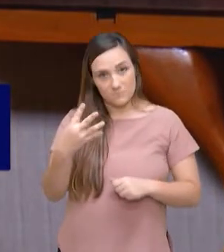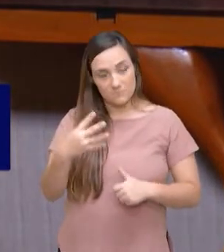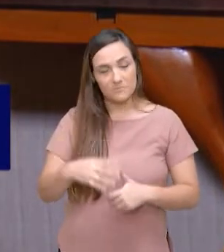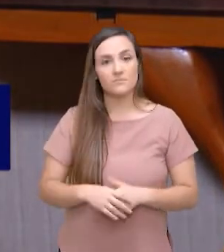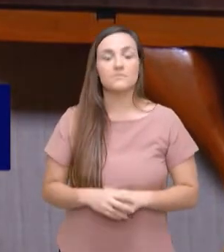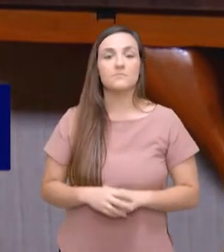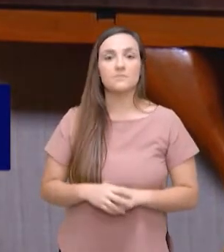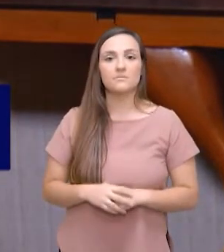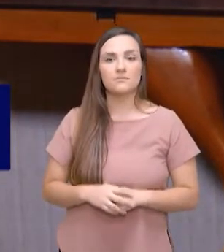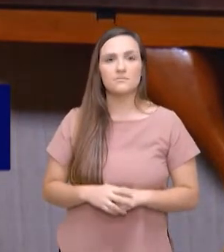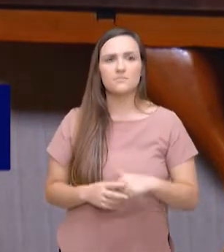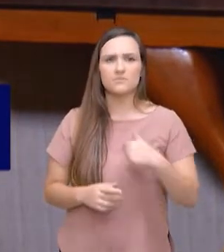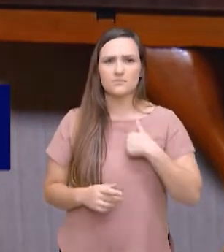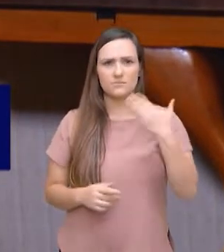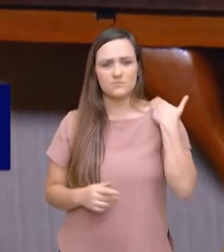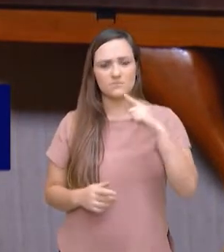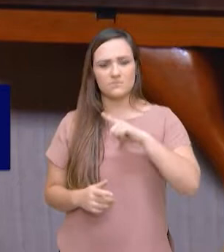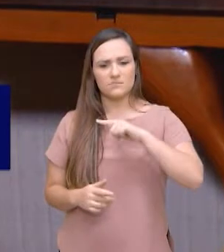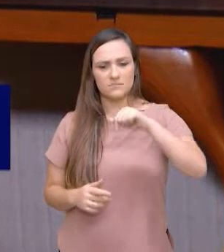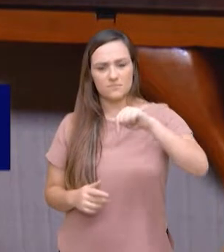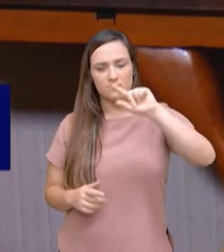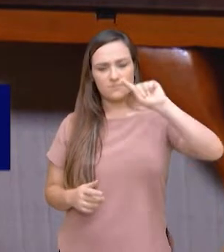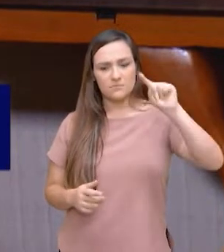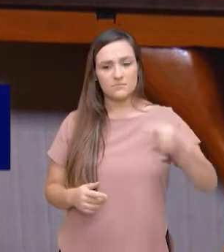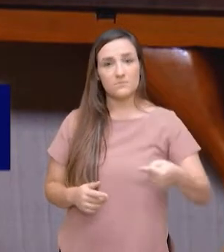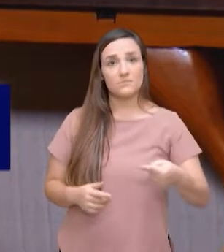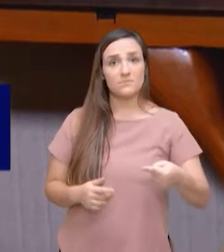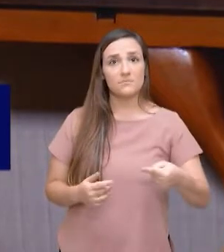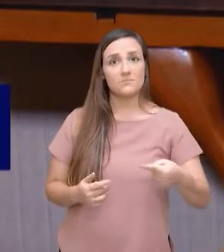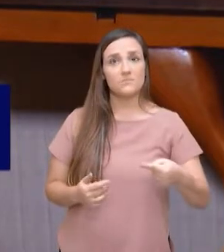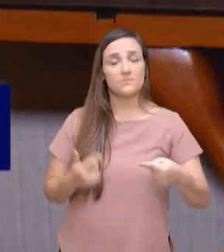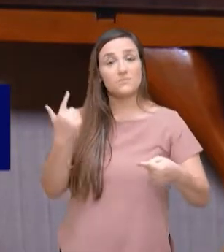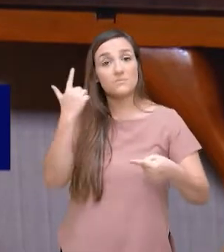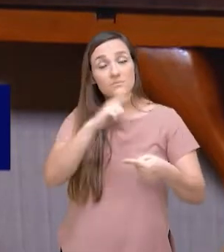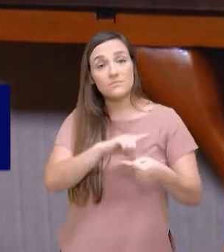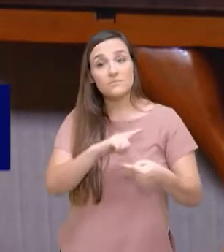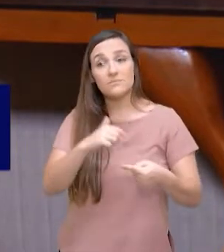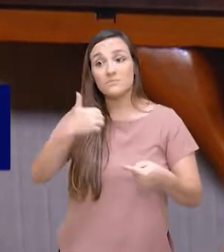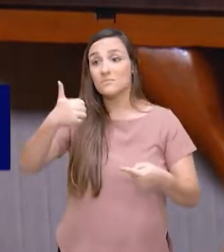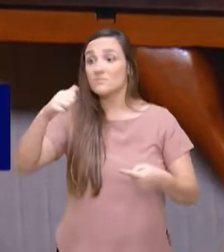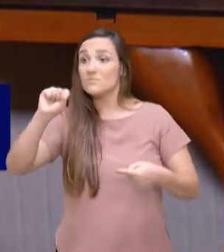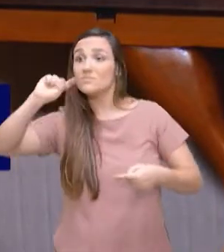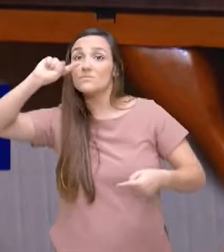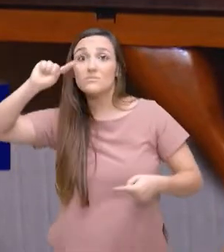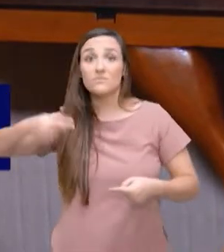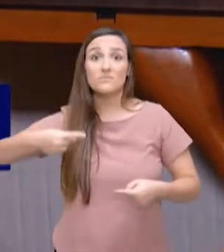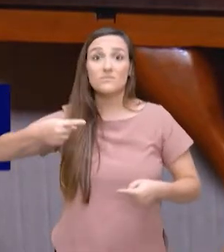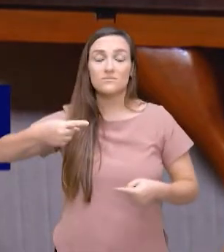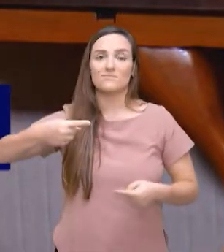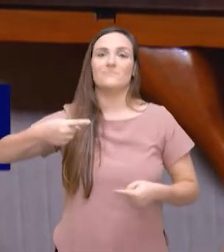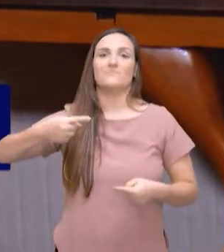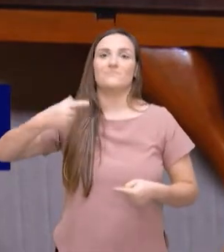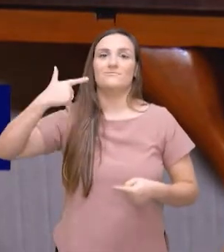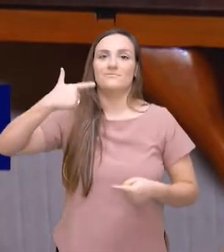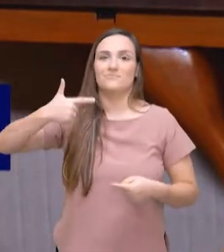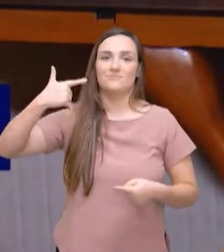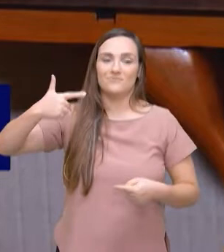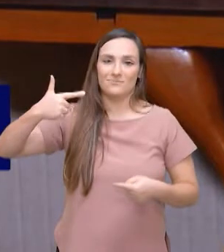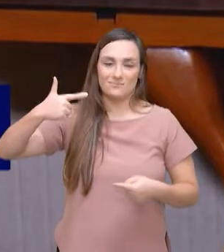1974, de 7.408 votos, eu passei para 18.022.